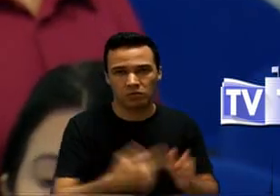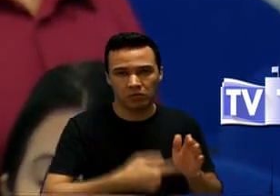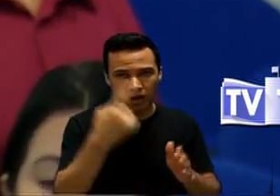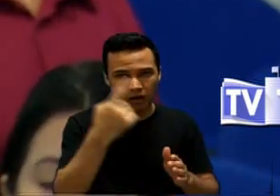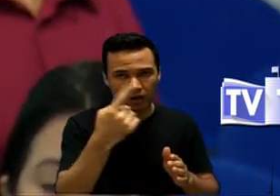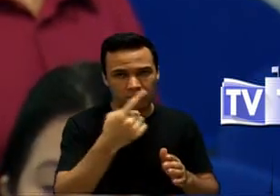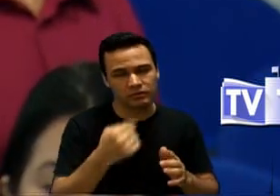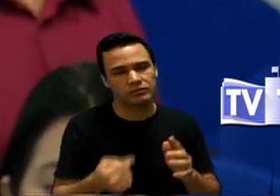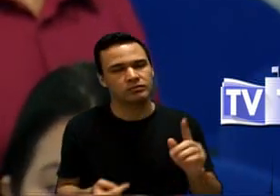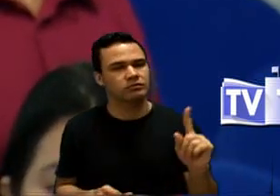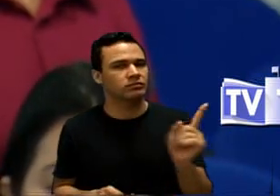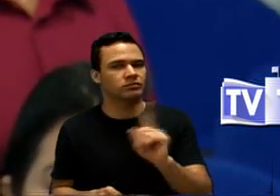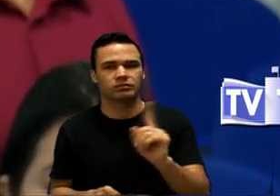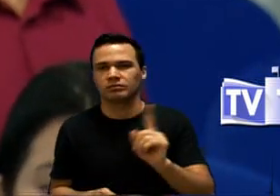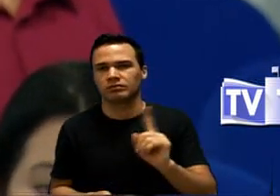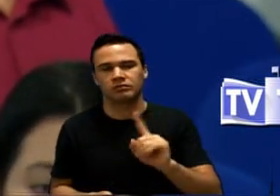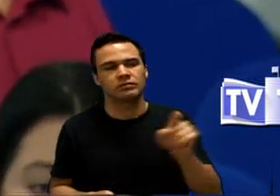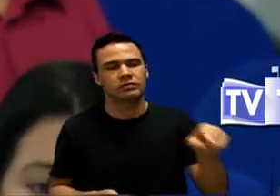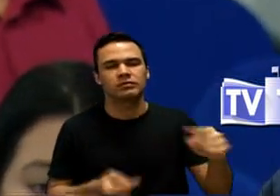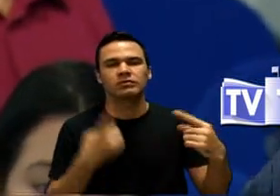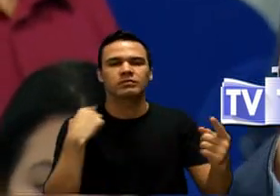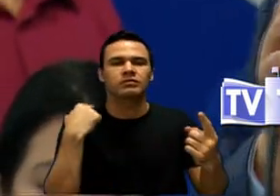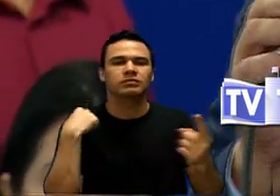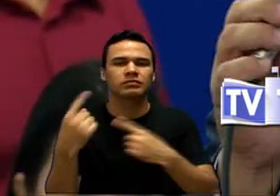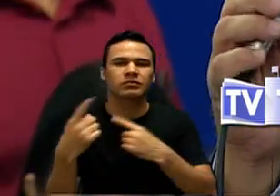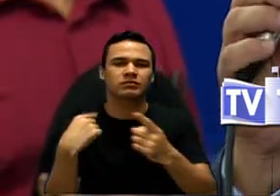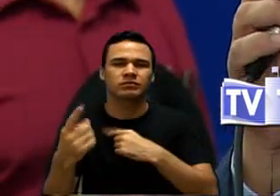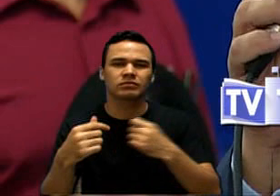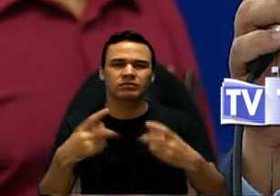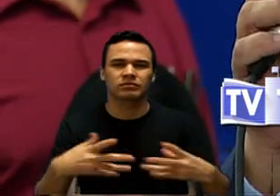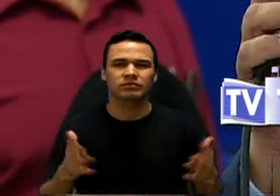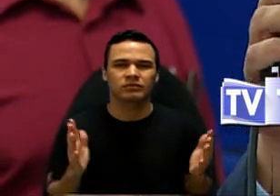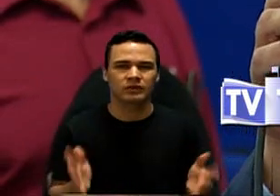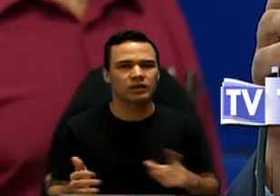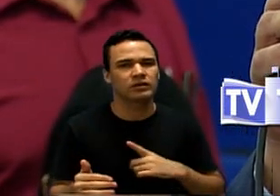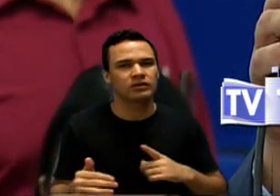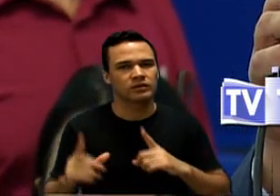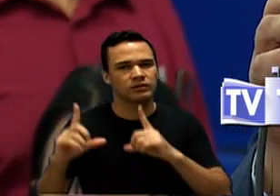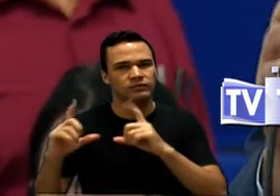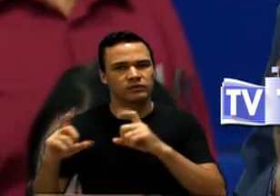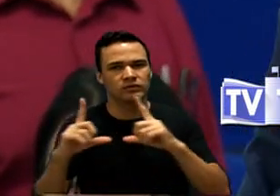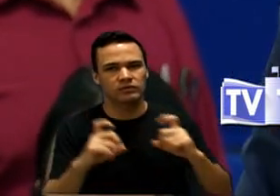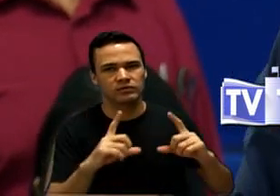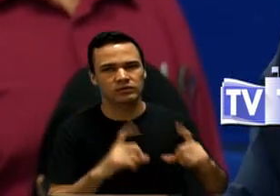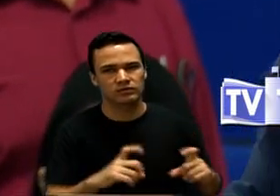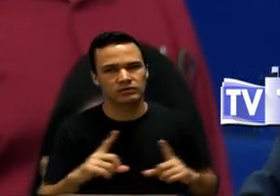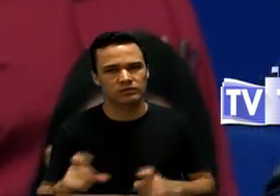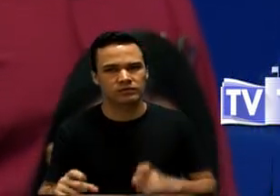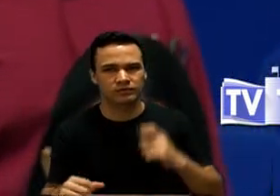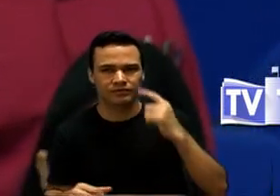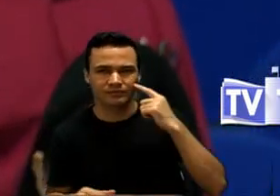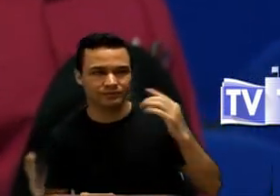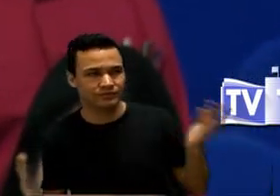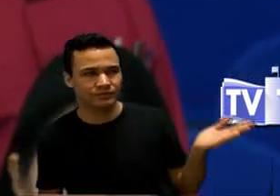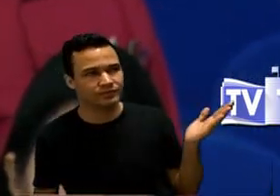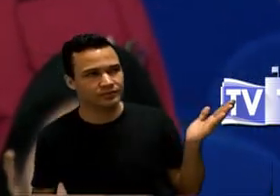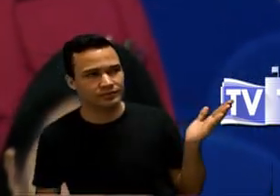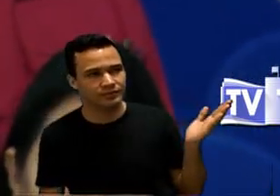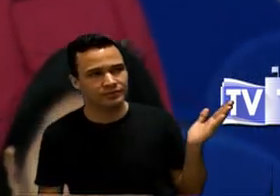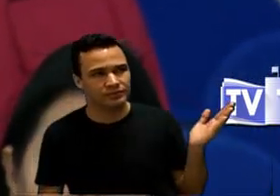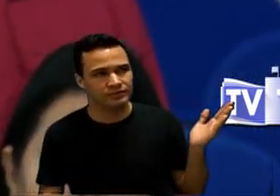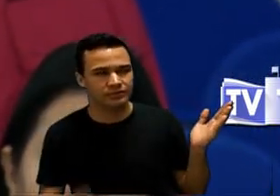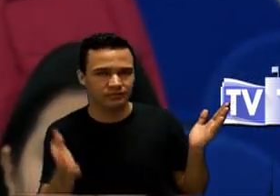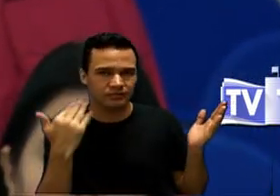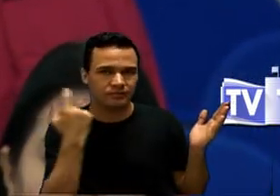acaba morrendo nesse trecho da avenida, como o senhor citou. Tem aqui algumas fotos que é desse local, que eu recebi na